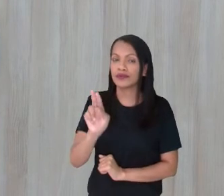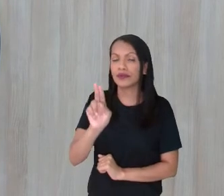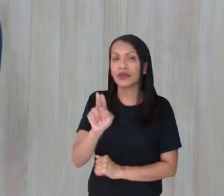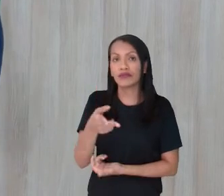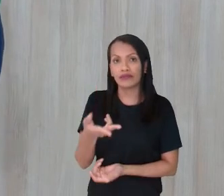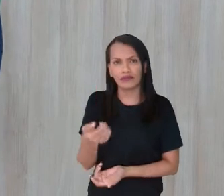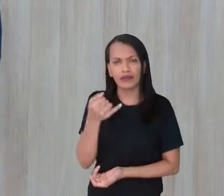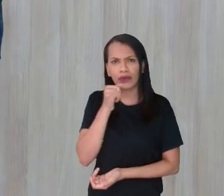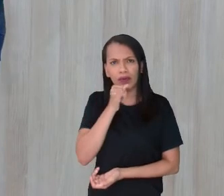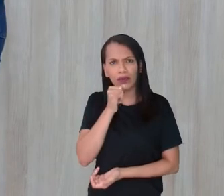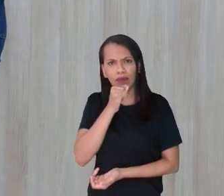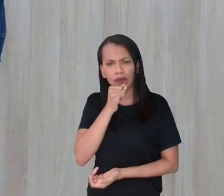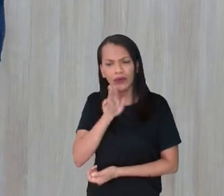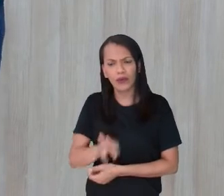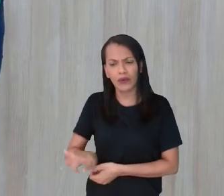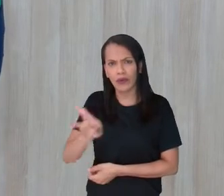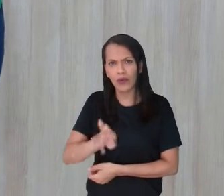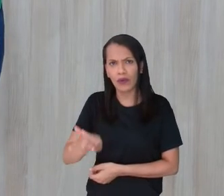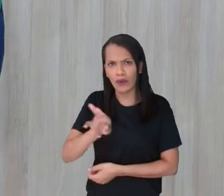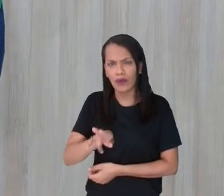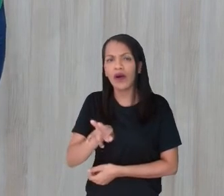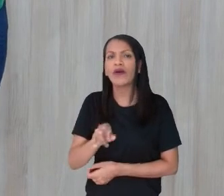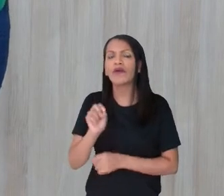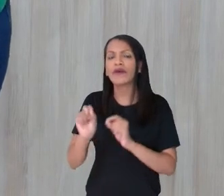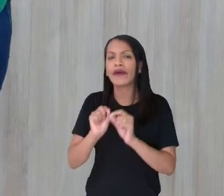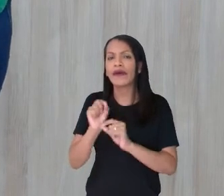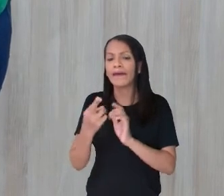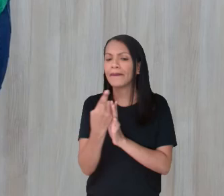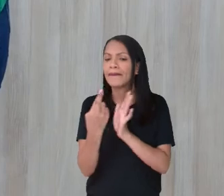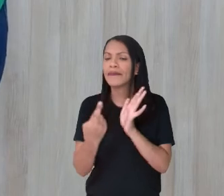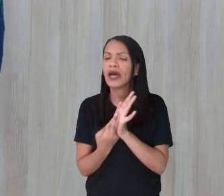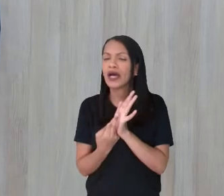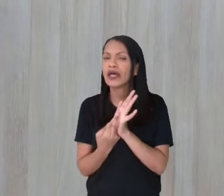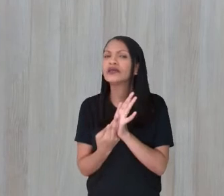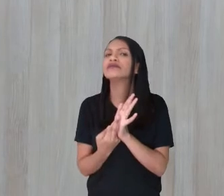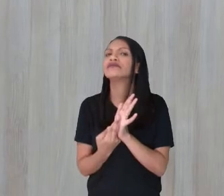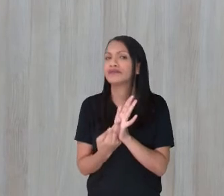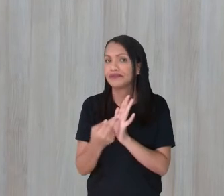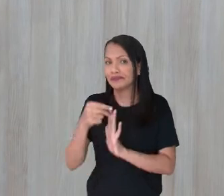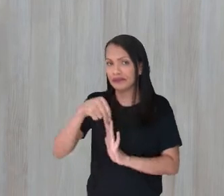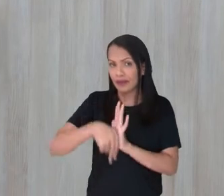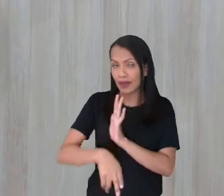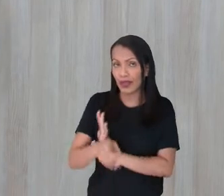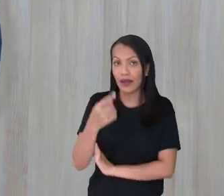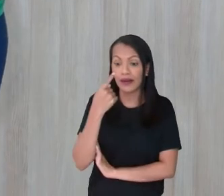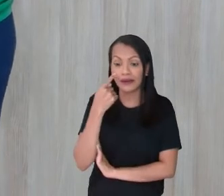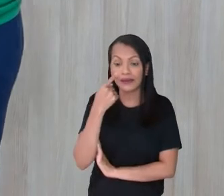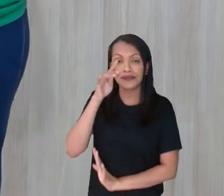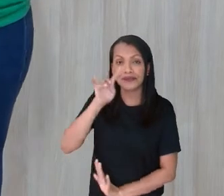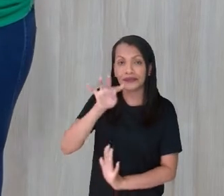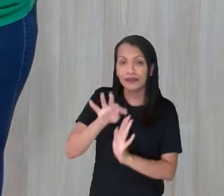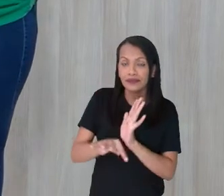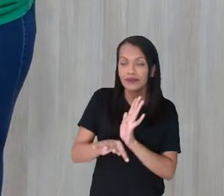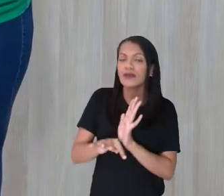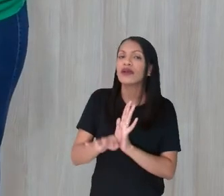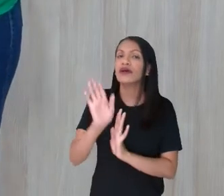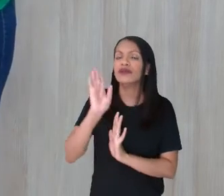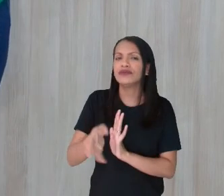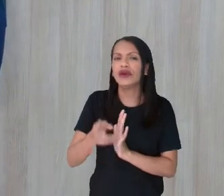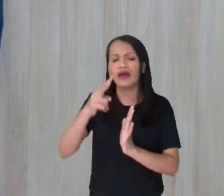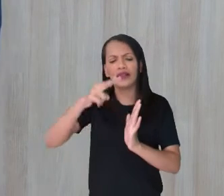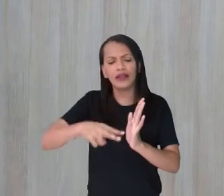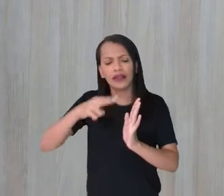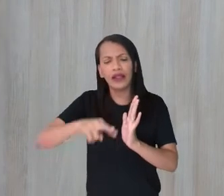exemplo, a gente utilizou ali a norma padrão da língua. Haja vista que o texto vai ser lido